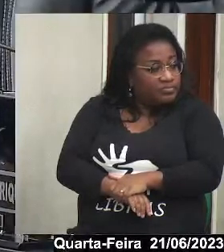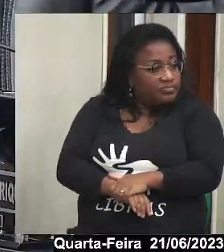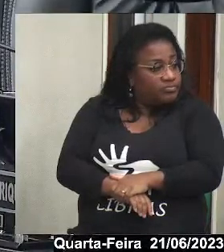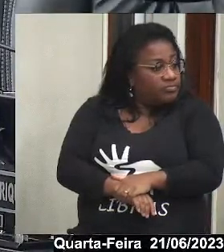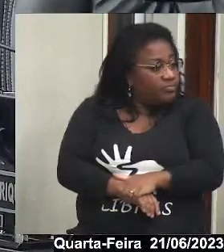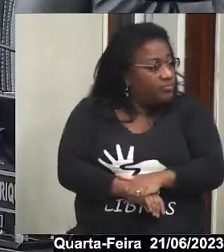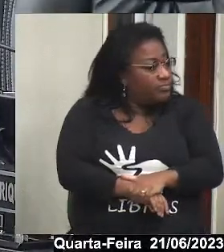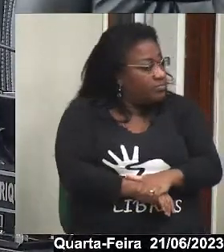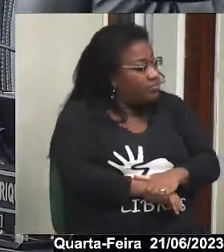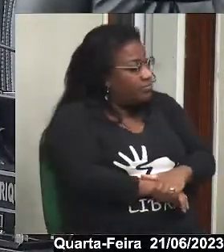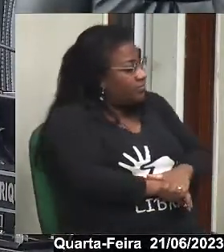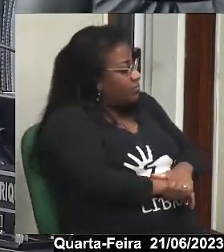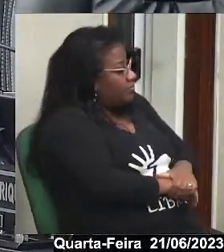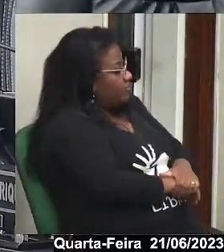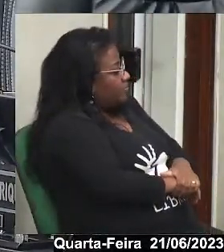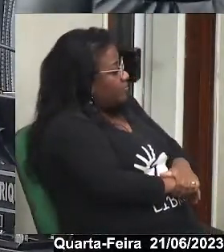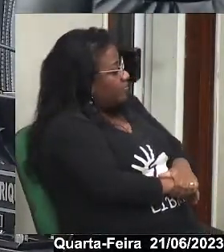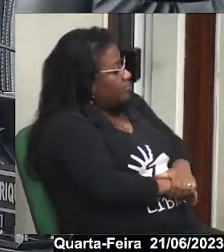Para...